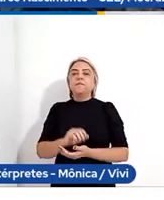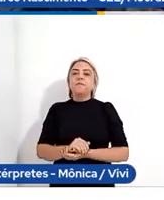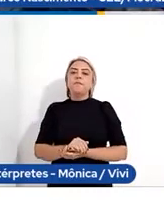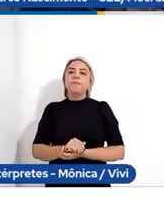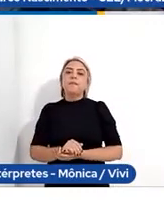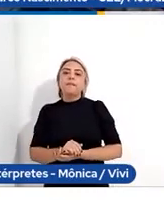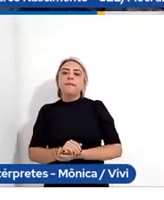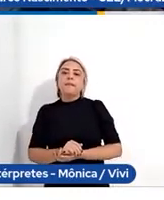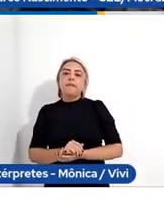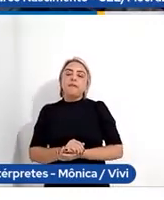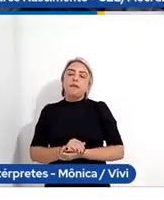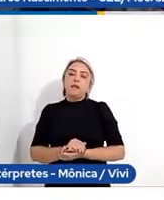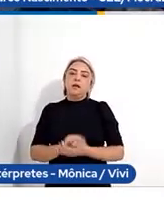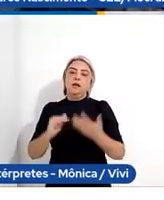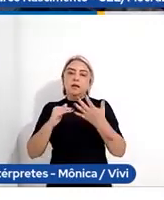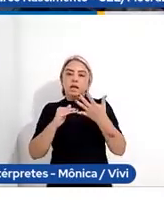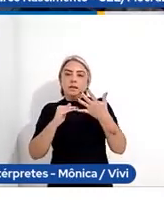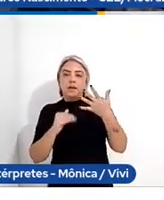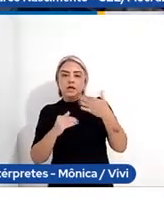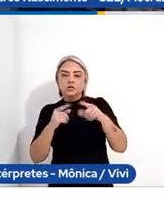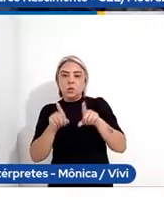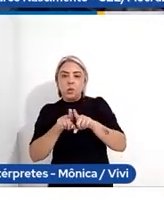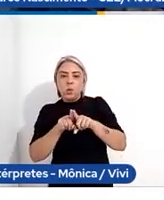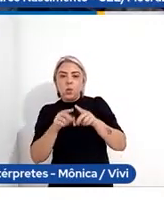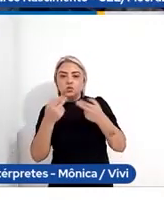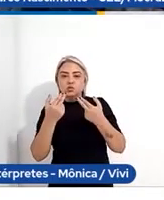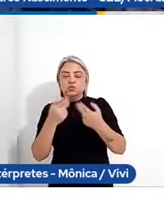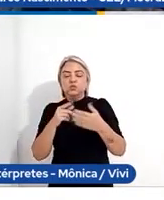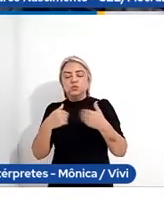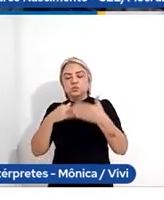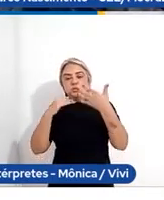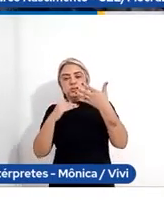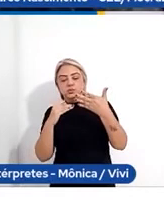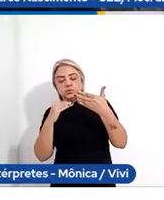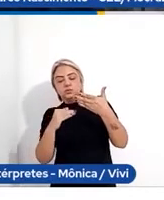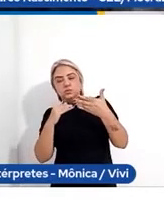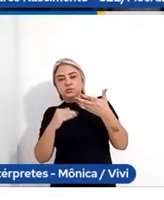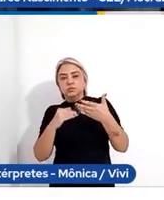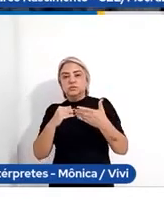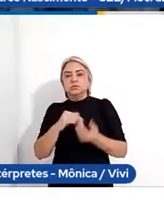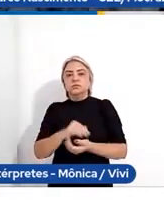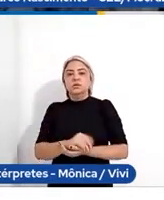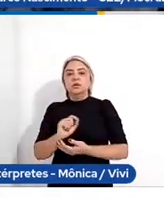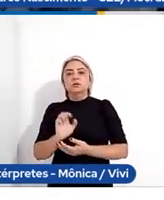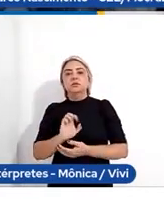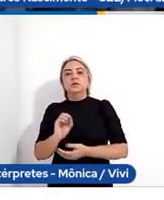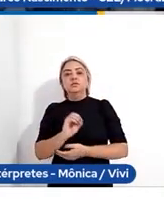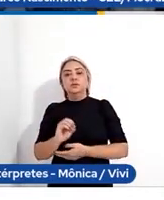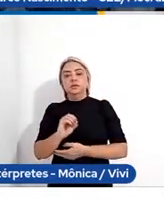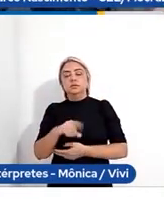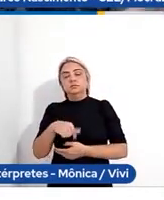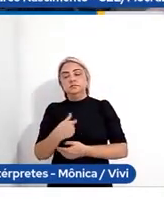baixa e baixa praticamente média baixa e baixa são praticamente colados aqui no eixo zero.